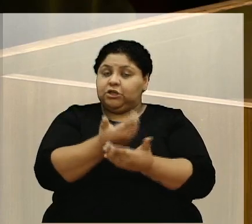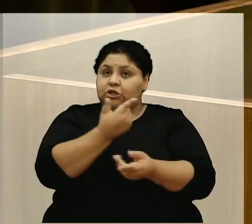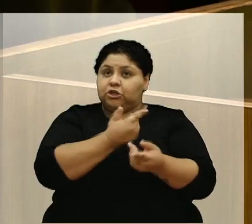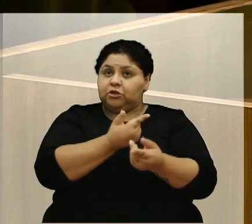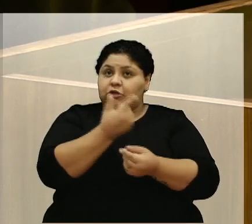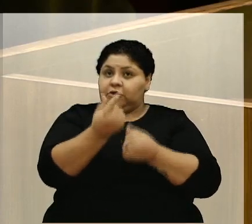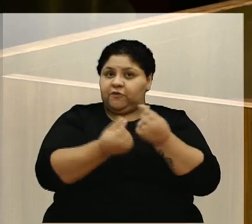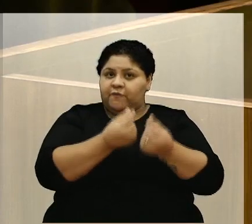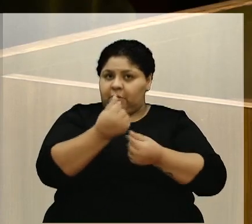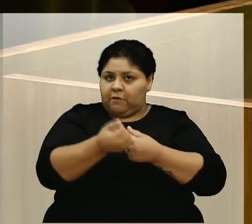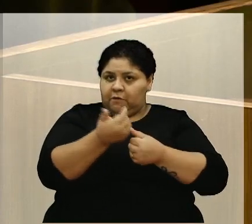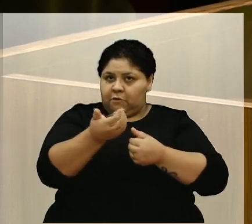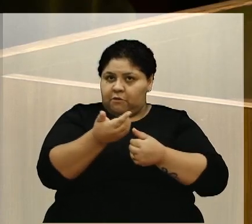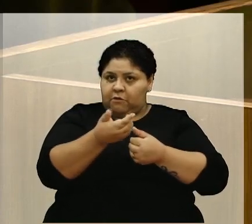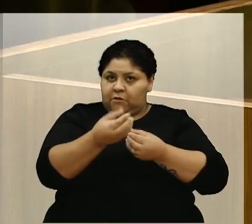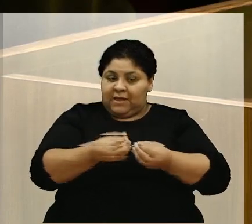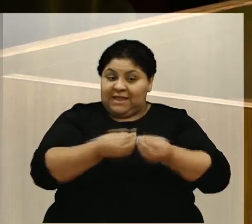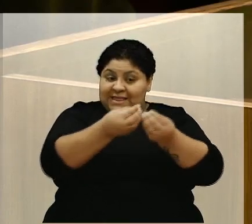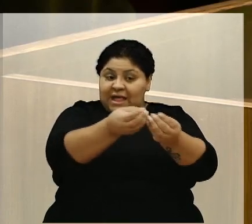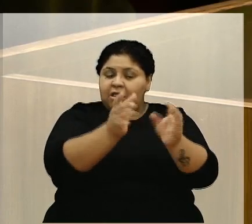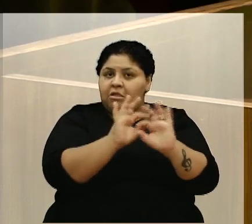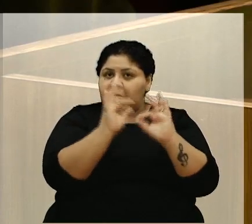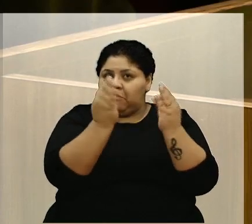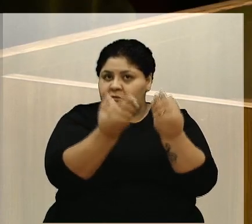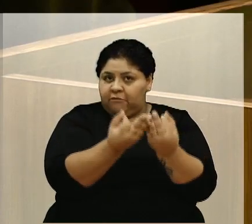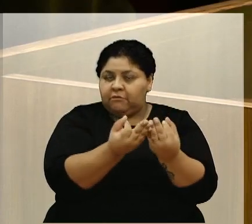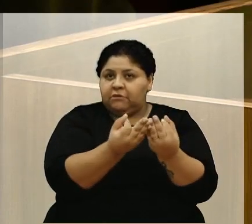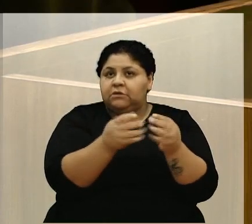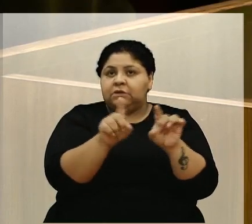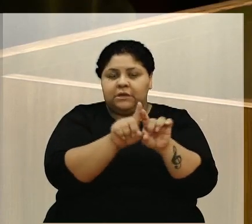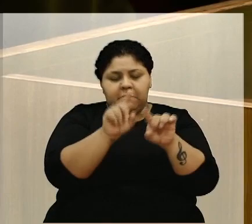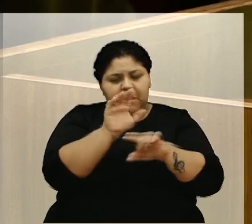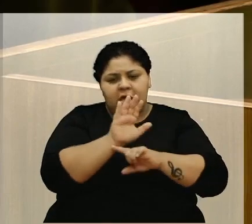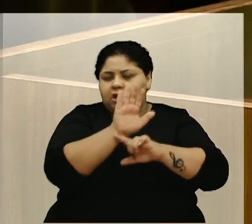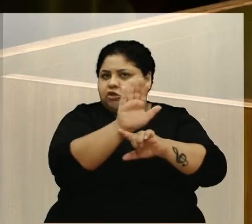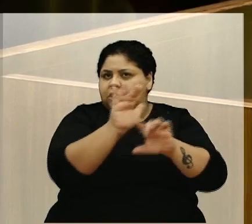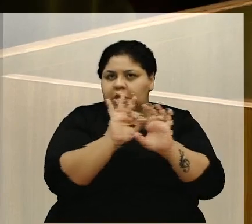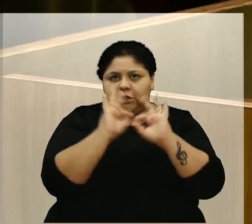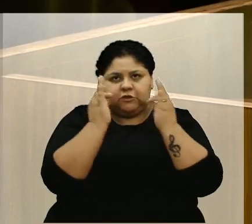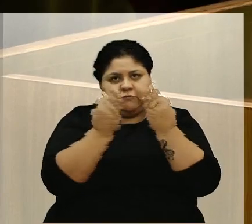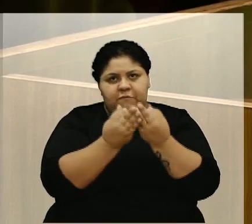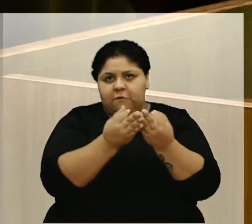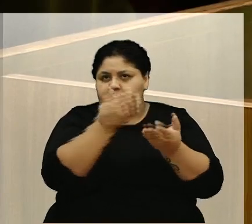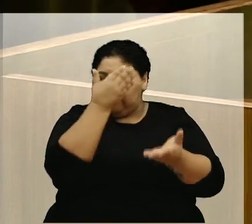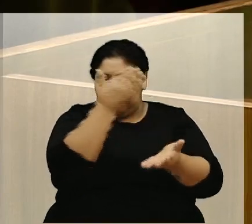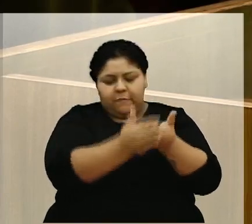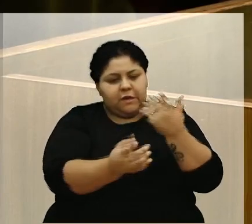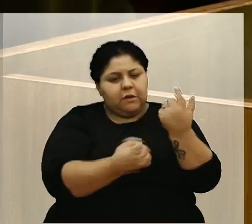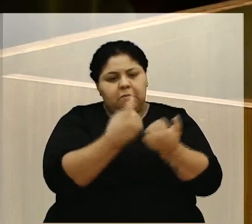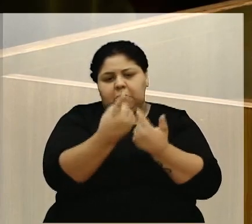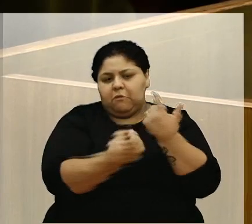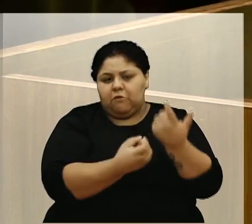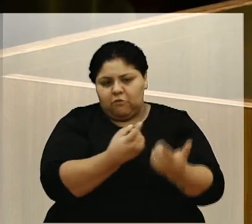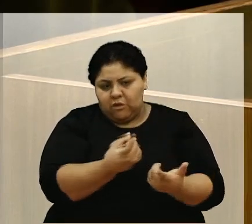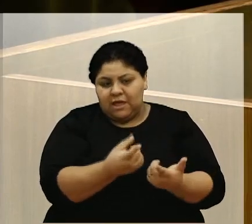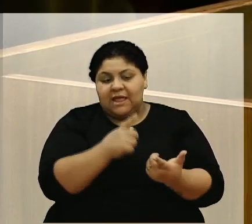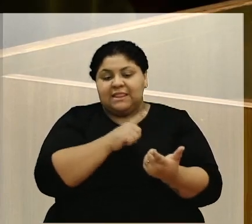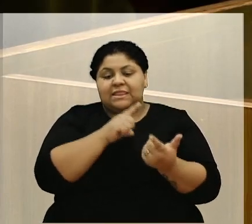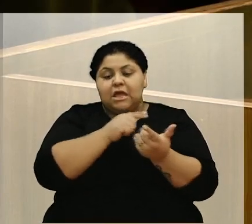dado para essas famílias, além de ajudar as famílias que perderam algumas coisas, ter um